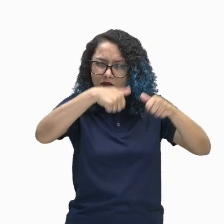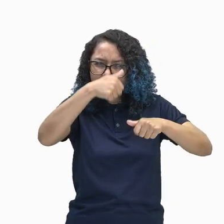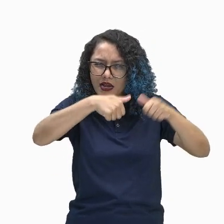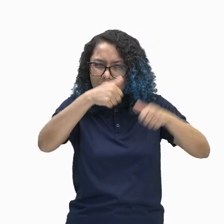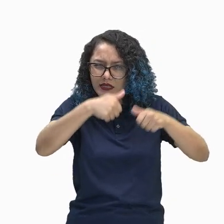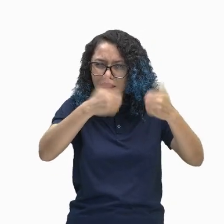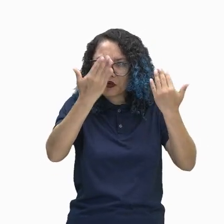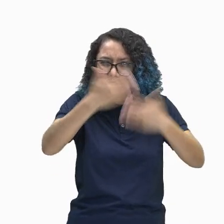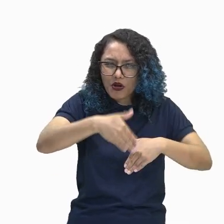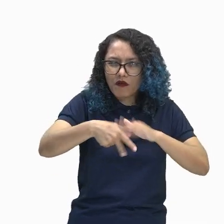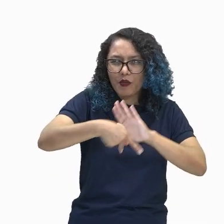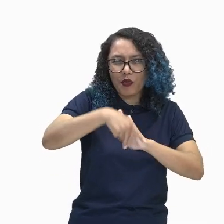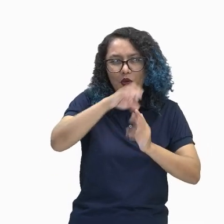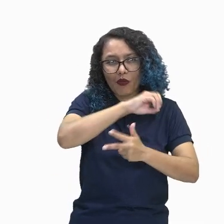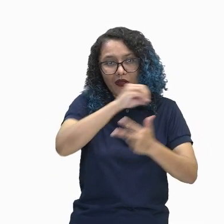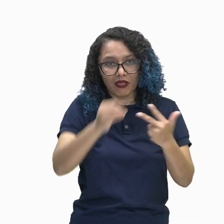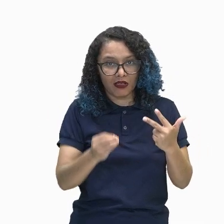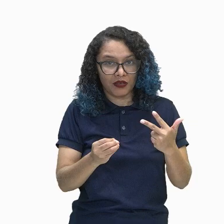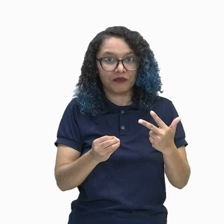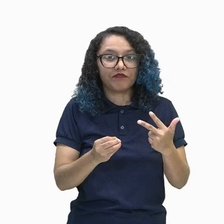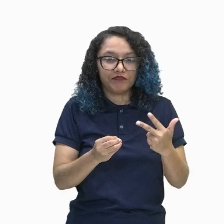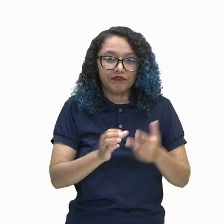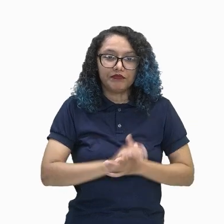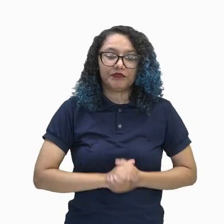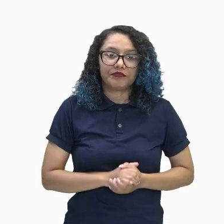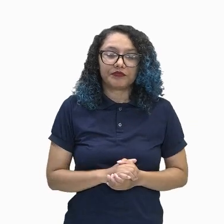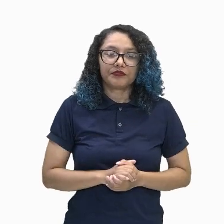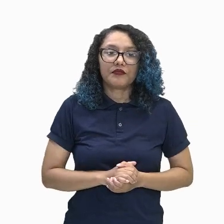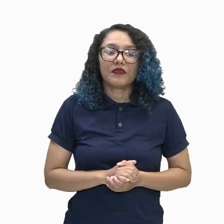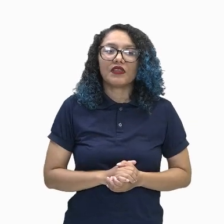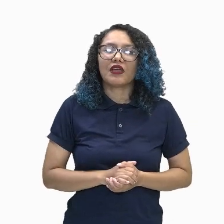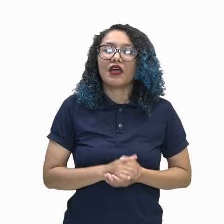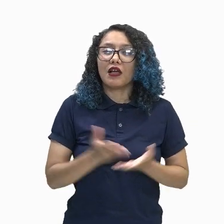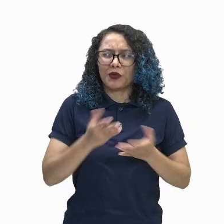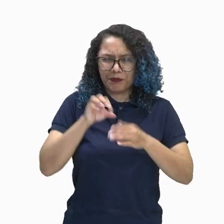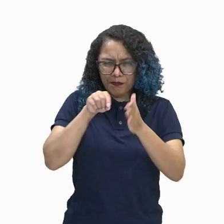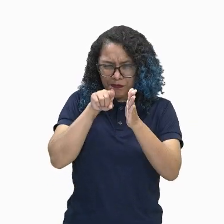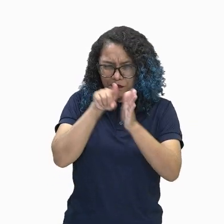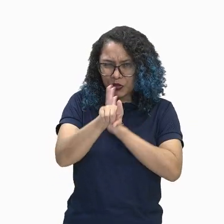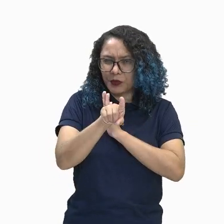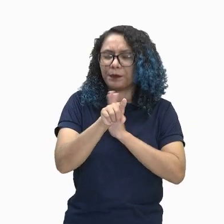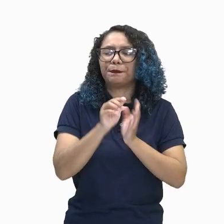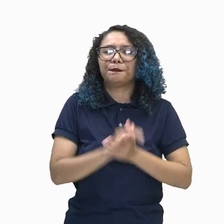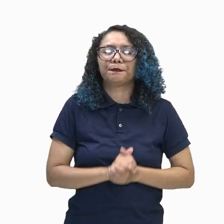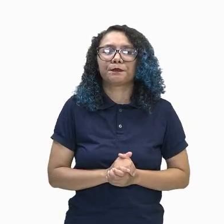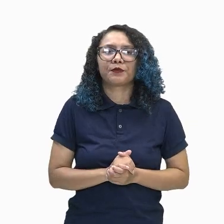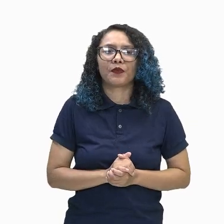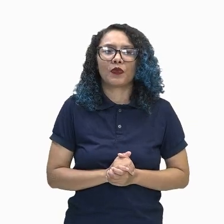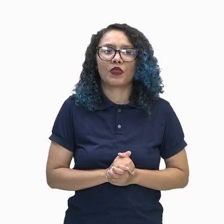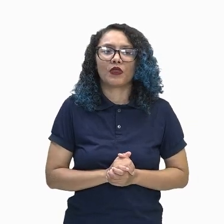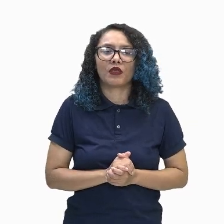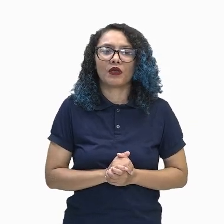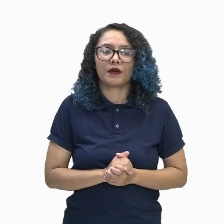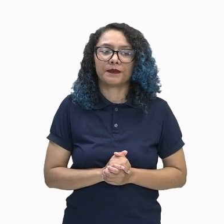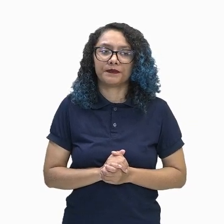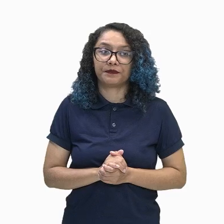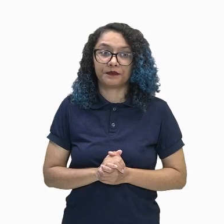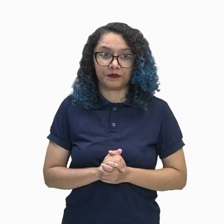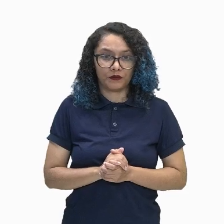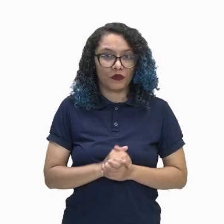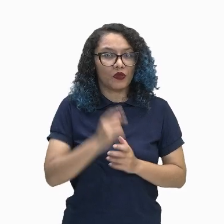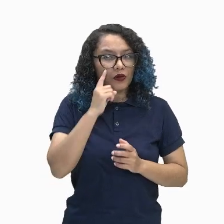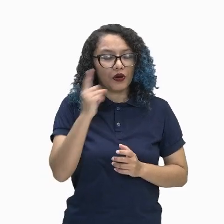Ensino Médio, o Enem, ok? Agora eu questiono vocês, pessoal. Um texto, colocando aí para vocês o